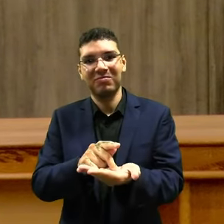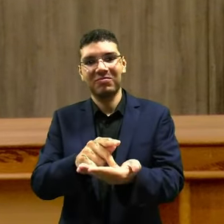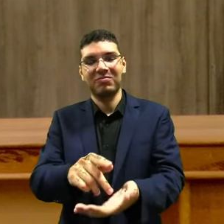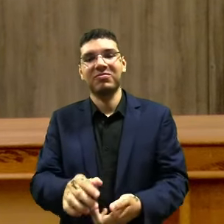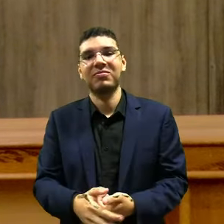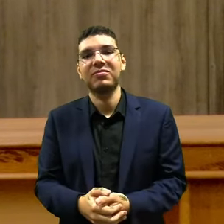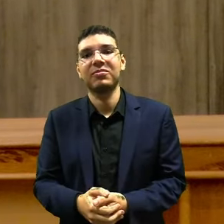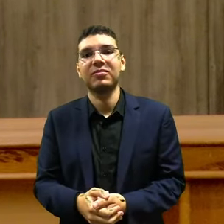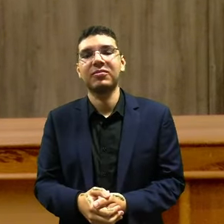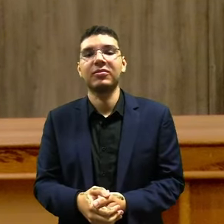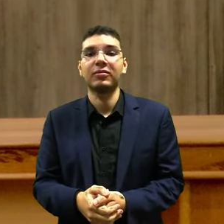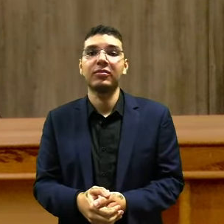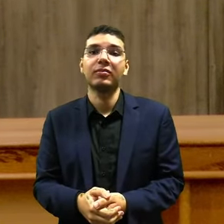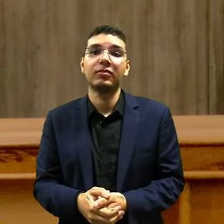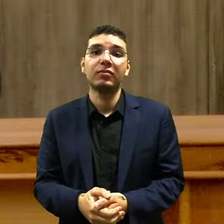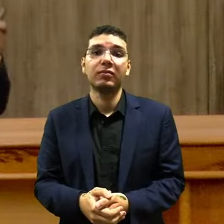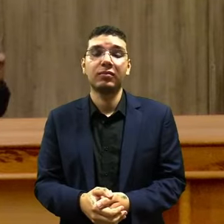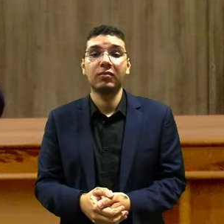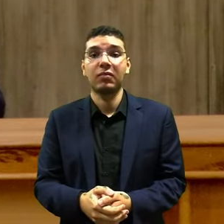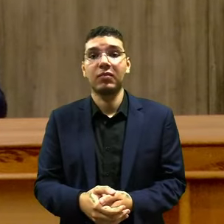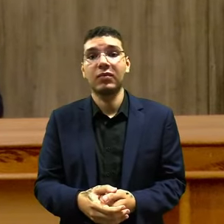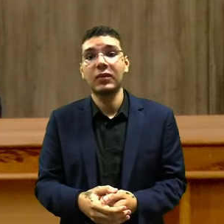crença emocional